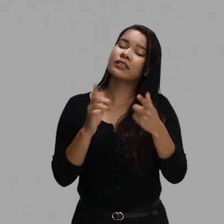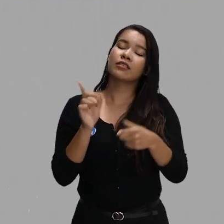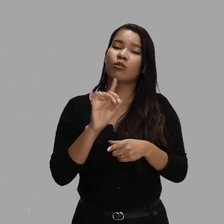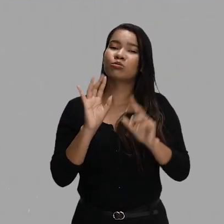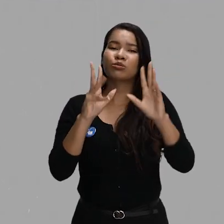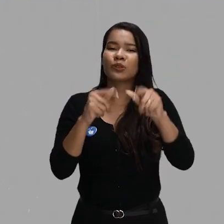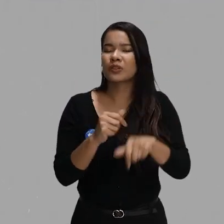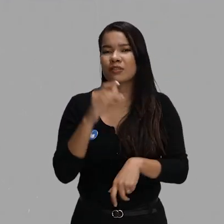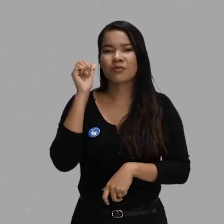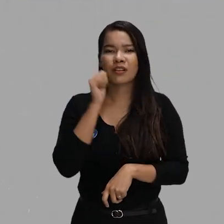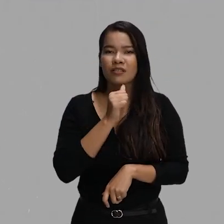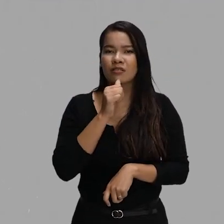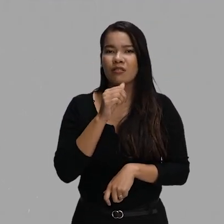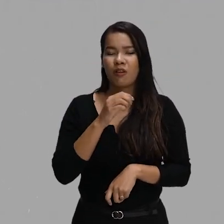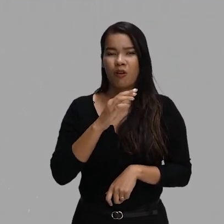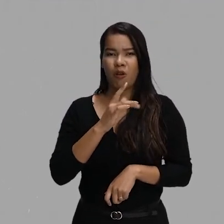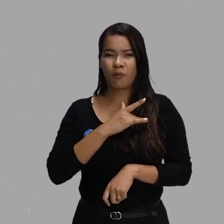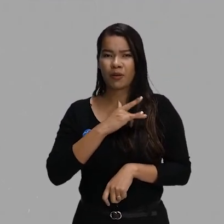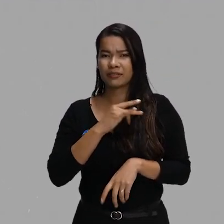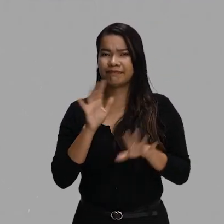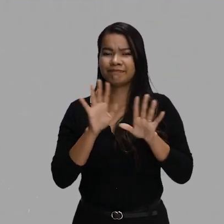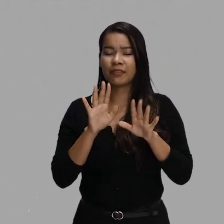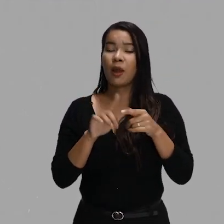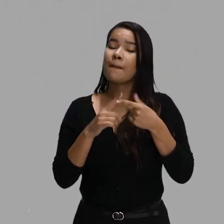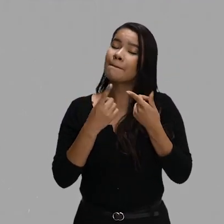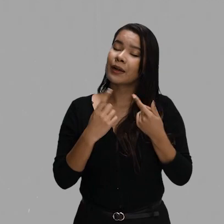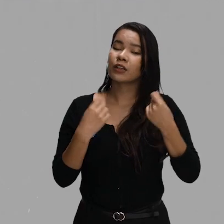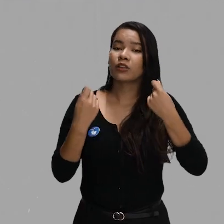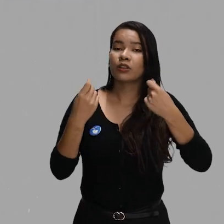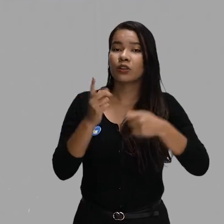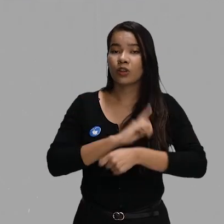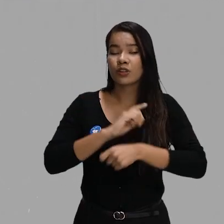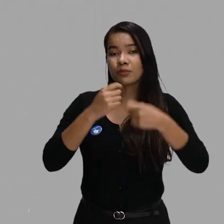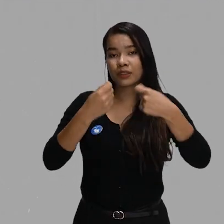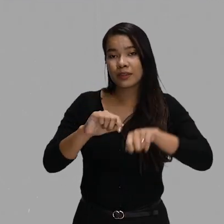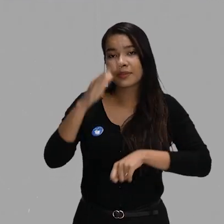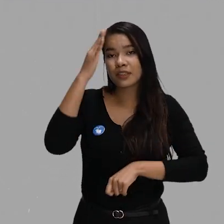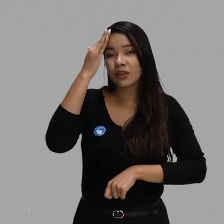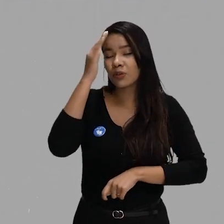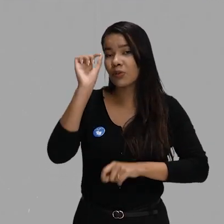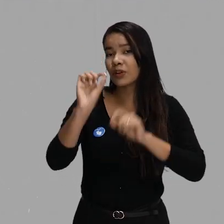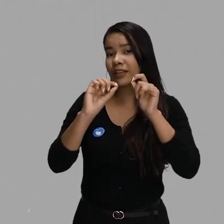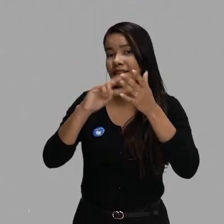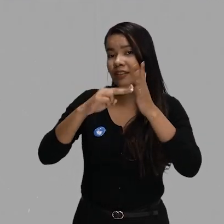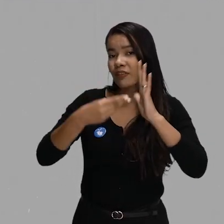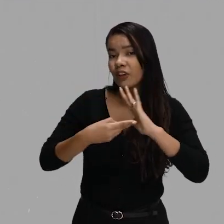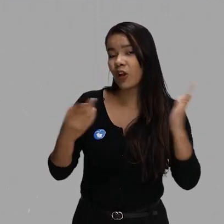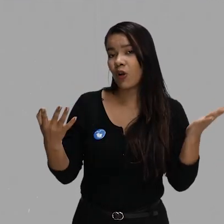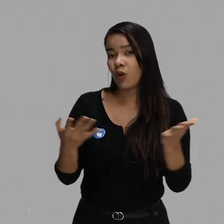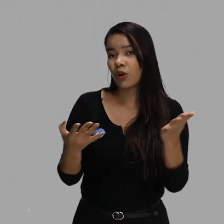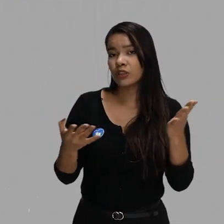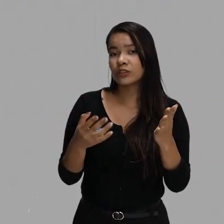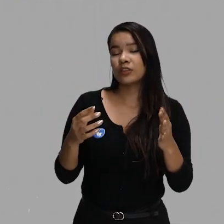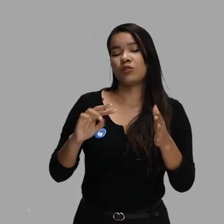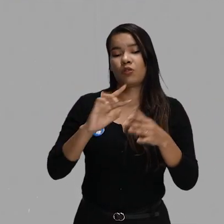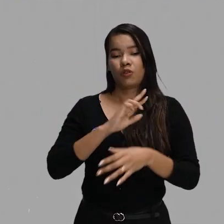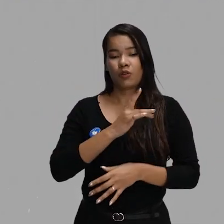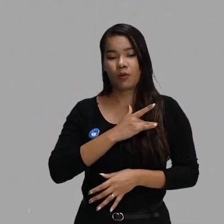romântica, mas dá para entender o que significa o romantismo nos dias de hoje, essa conotação, para esse romantismo dessa época. O